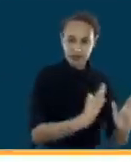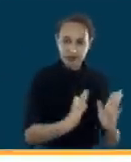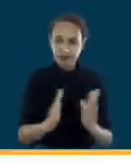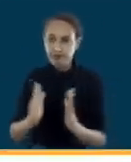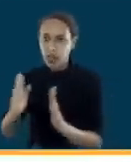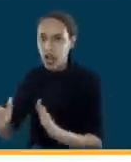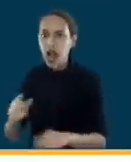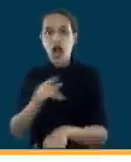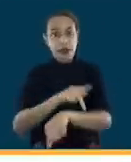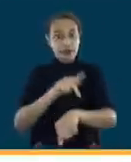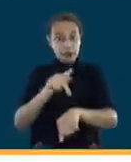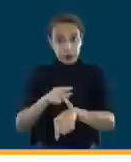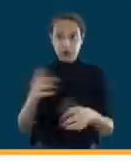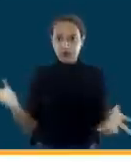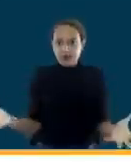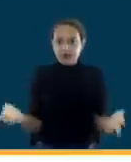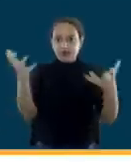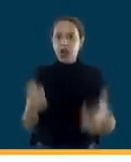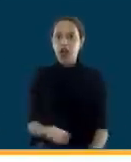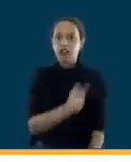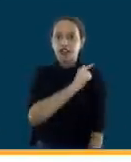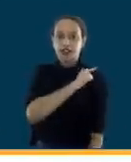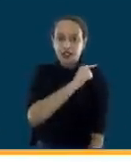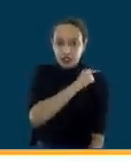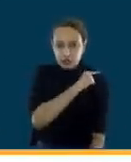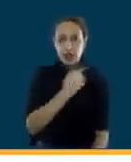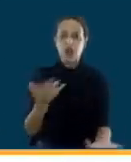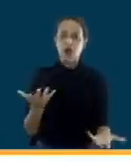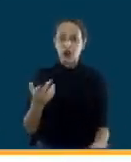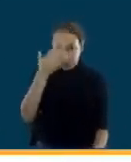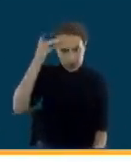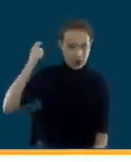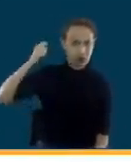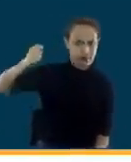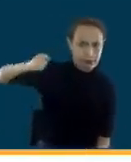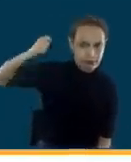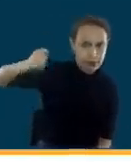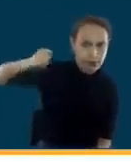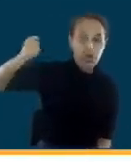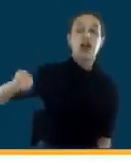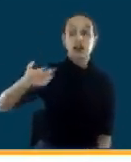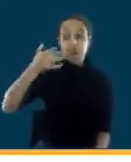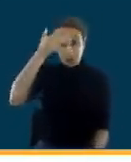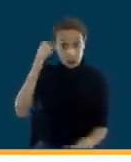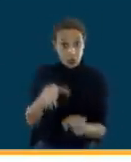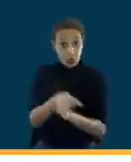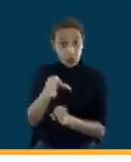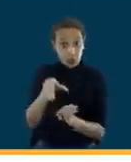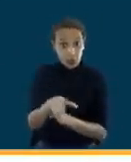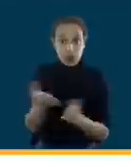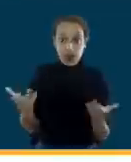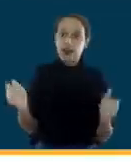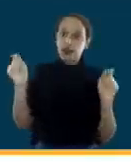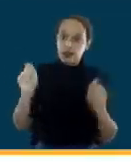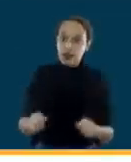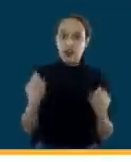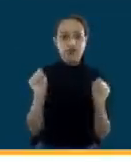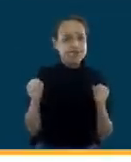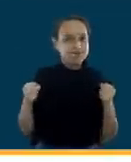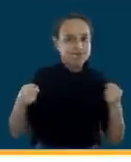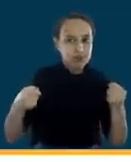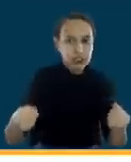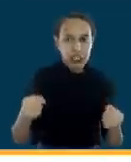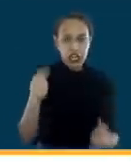muitos gestores, muitos militantes, muitos conselheiros, para que a gente fortaleça o Sistema Nacional de Cultura.